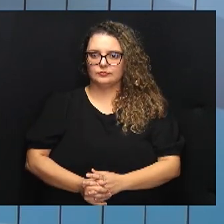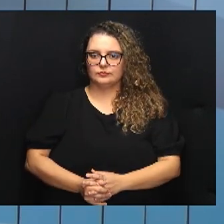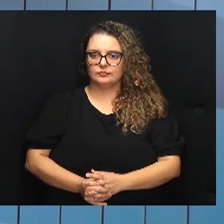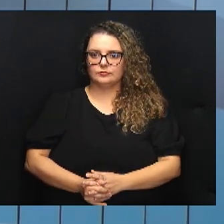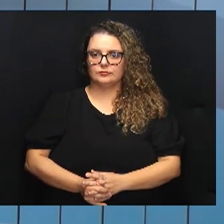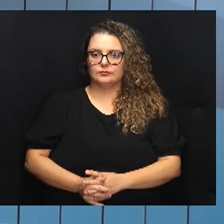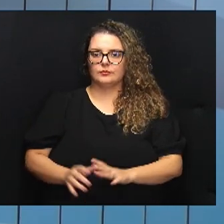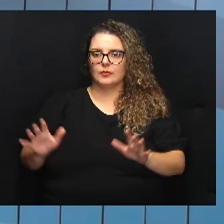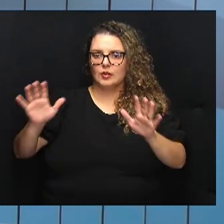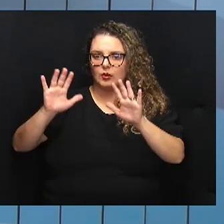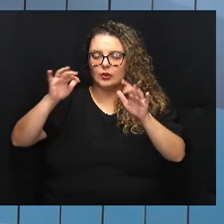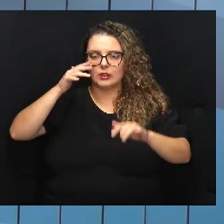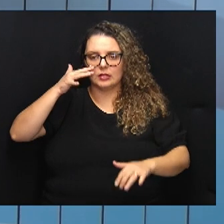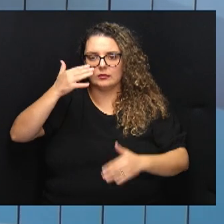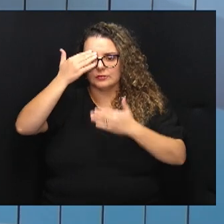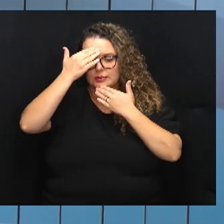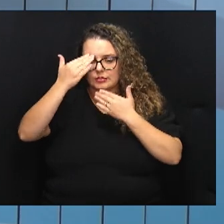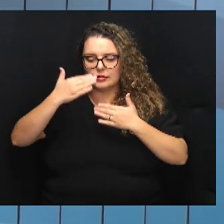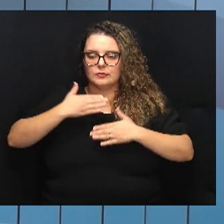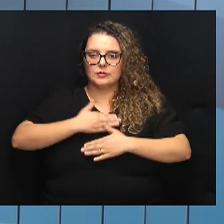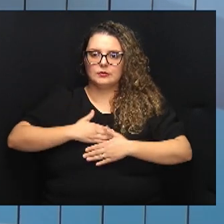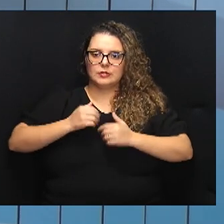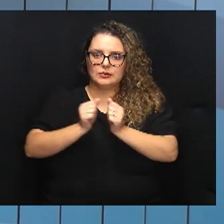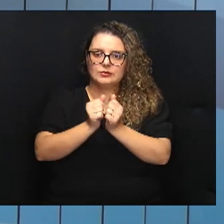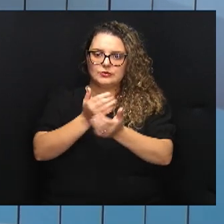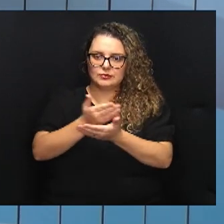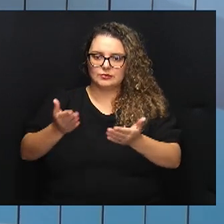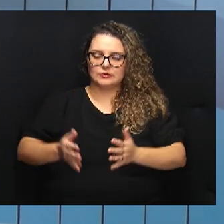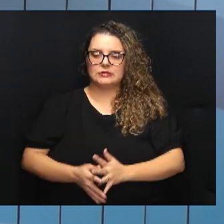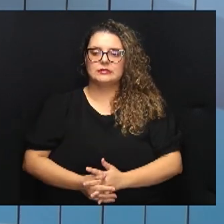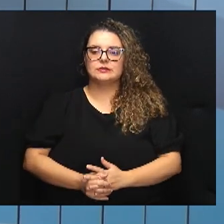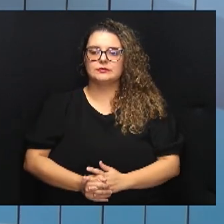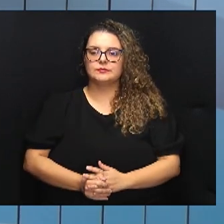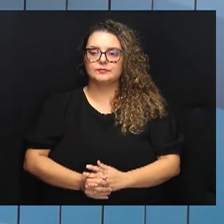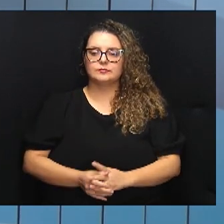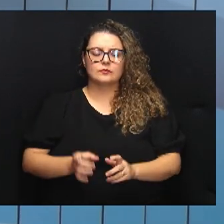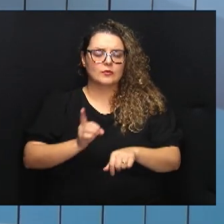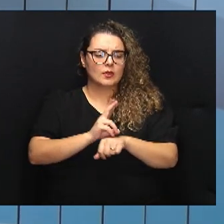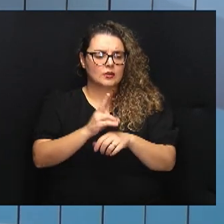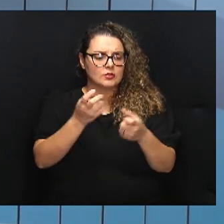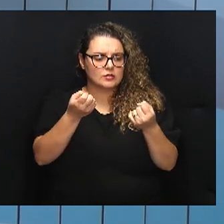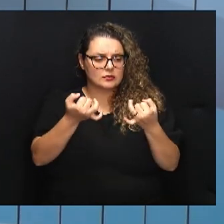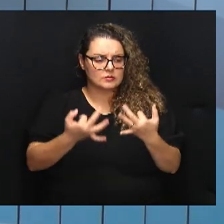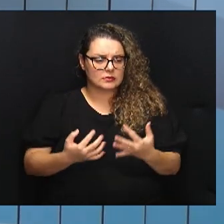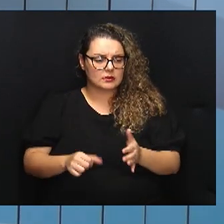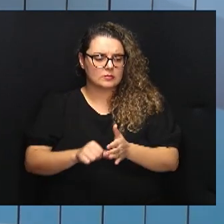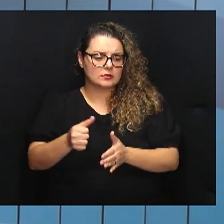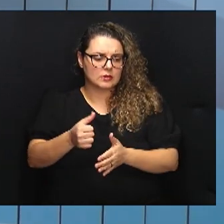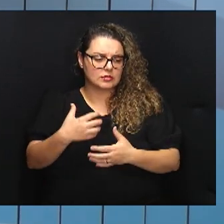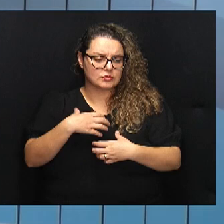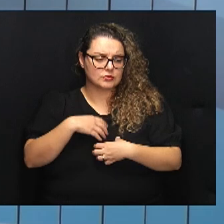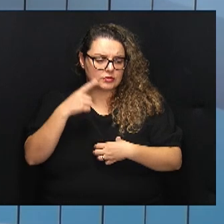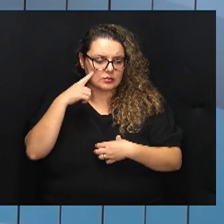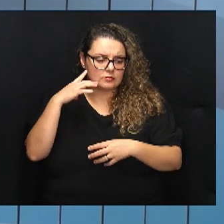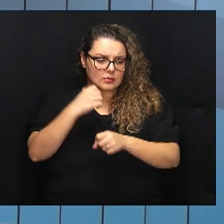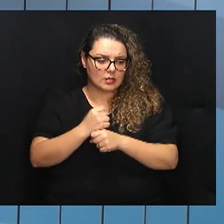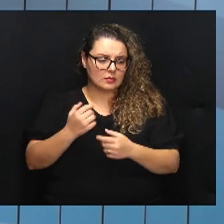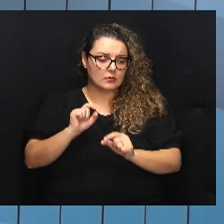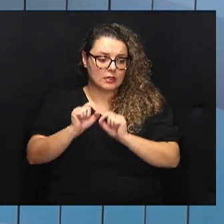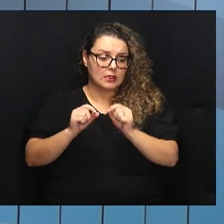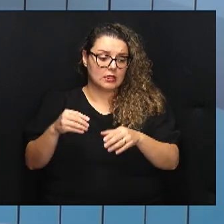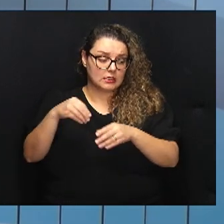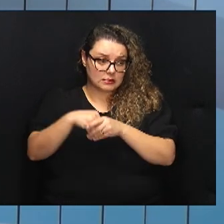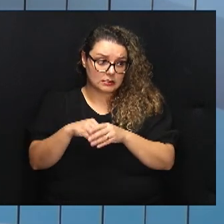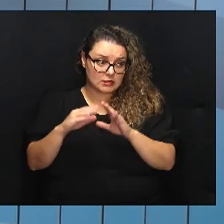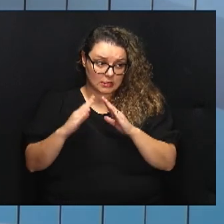Eu que agradeço, é um grande prazer estar aqui com vocês. Doutor, vamos explicar primeiro, de uma forma bem geral, para quem está em casa,